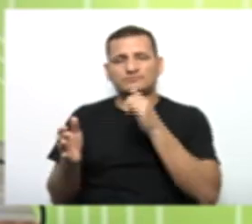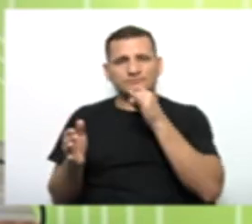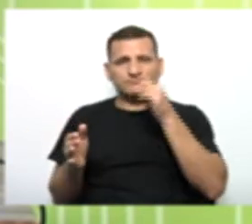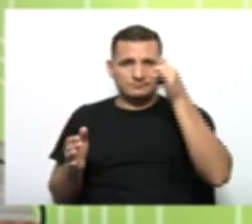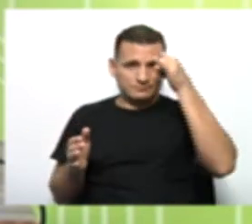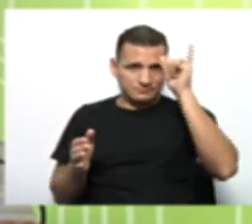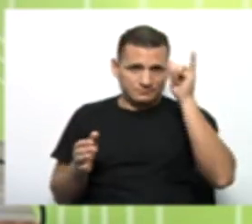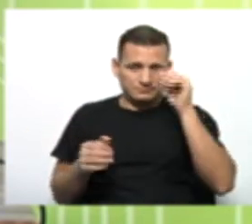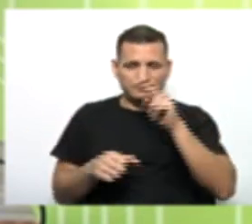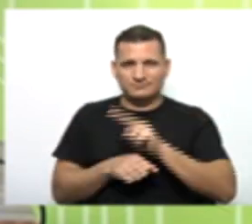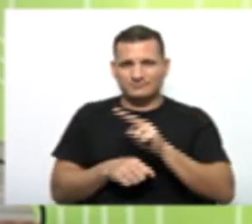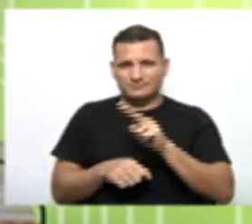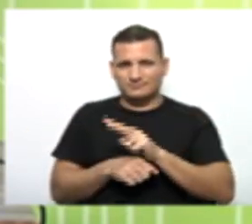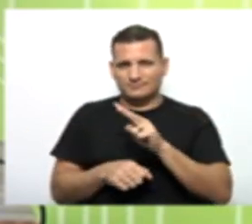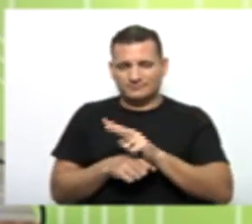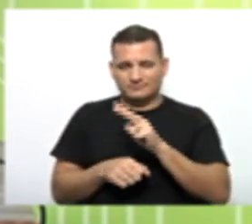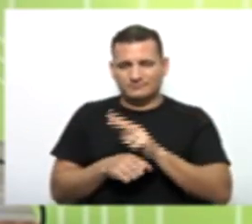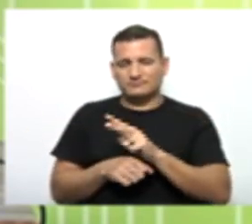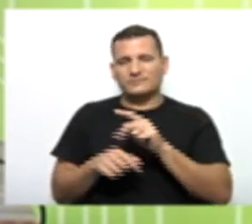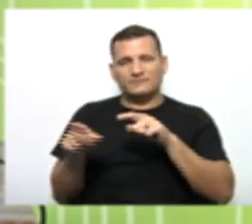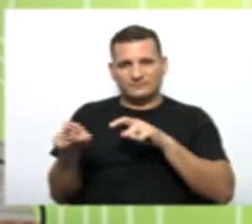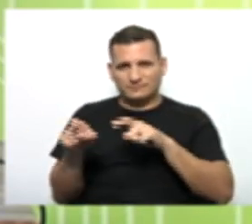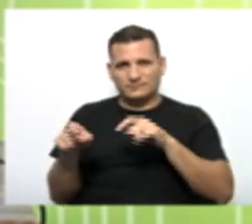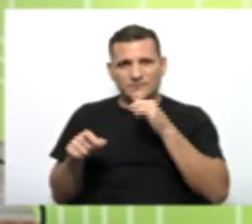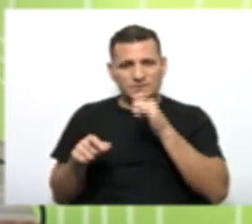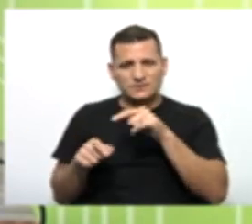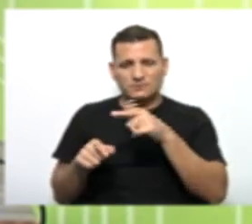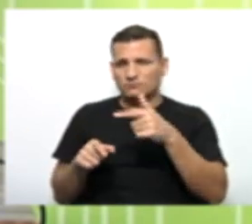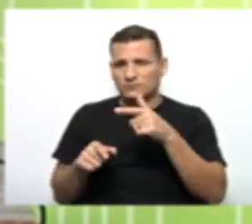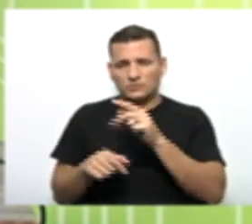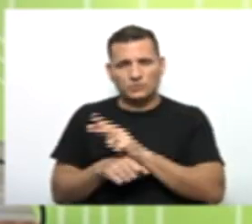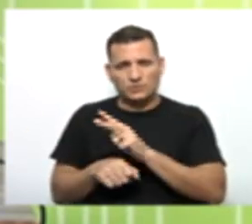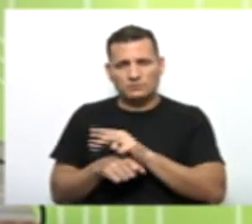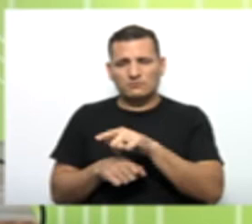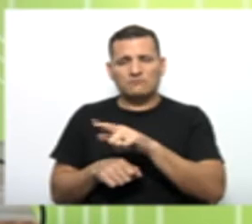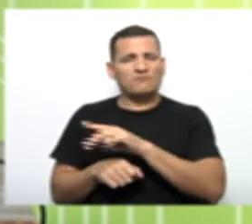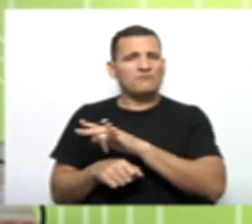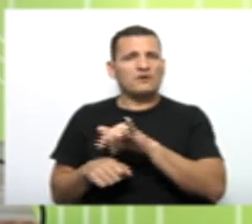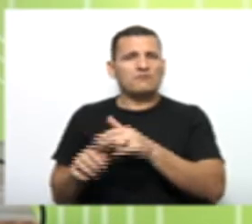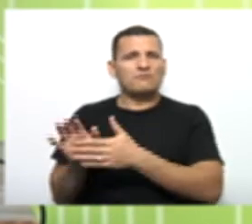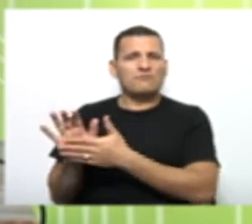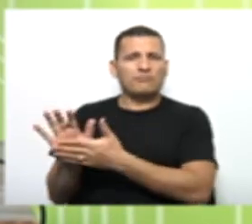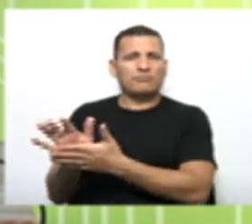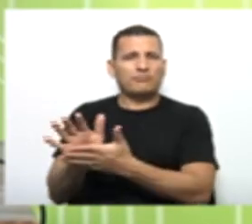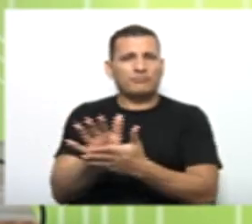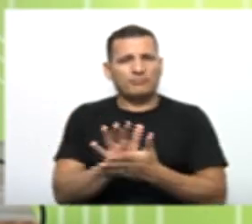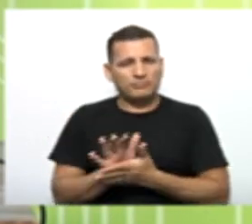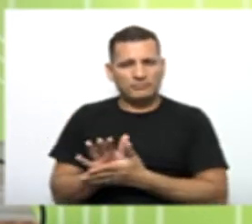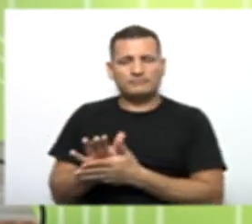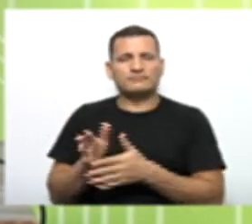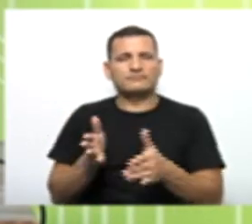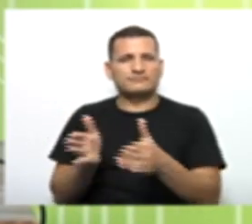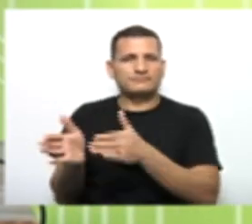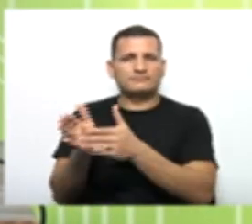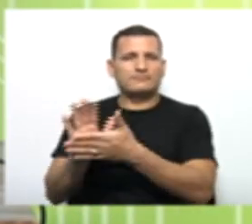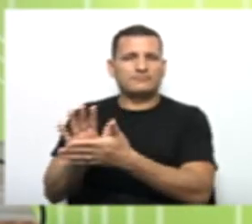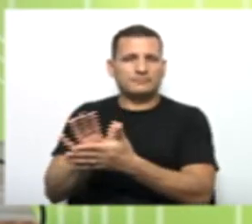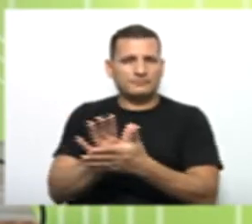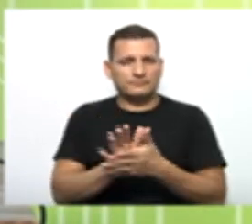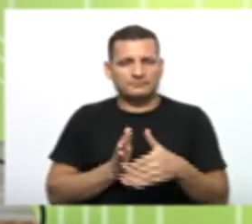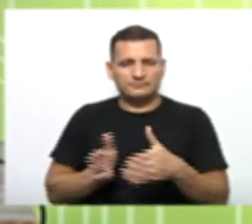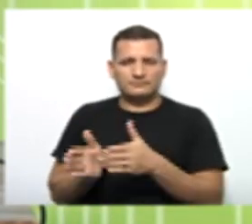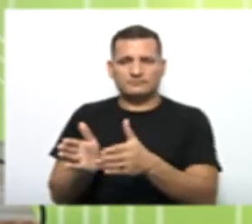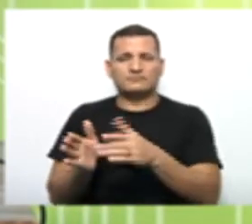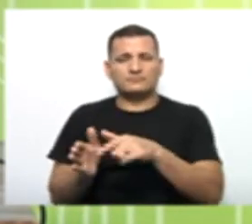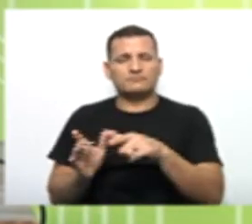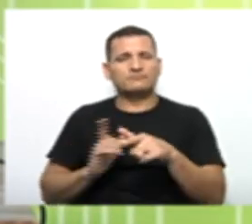fazenda, se ela não tiver um devido cuidado, ela vai destruindo aqueles mananciais. E essa destruição afeta todas as comunidades